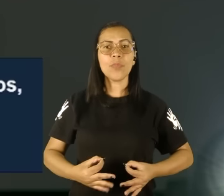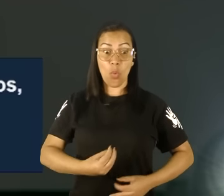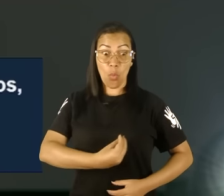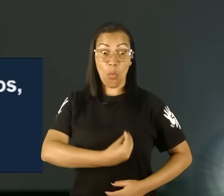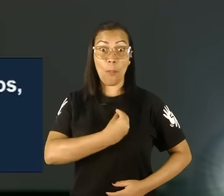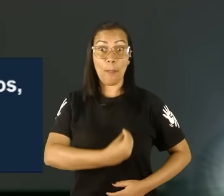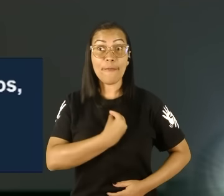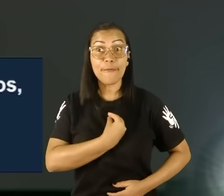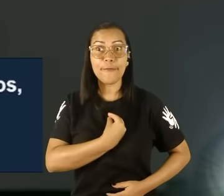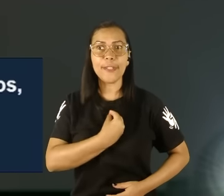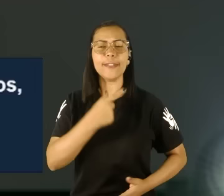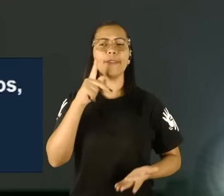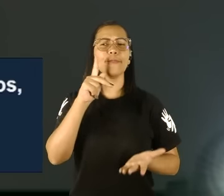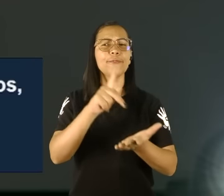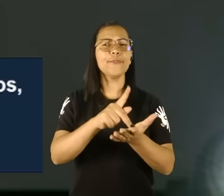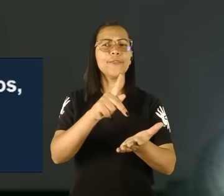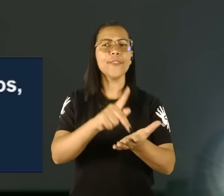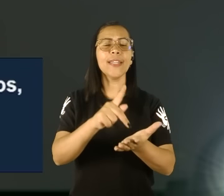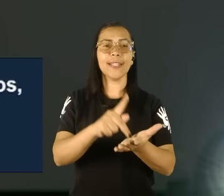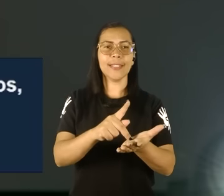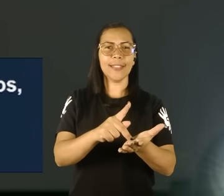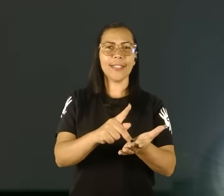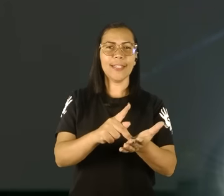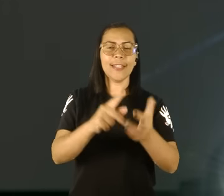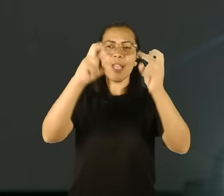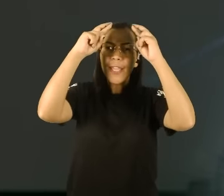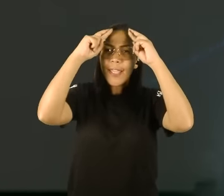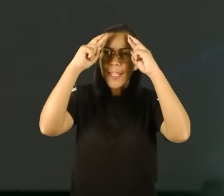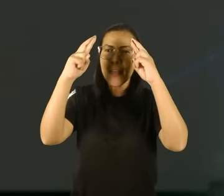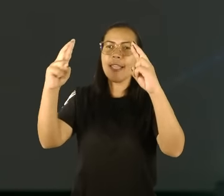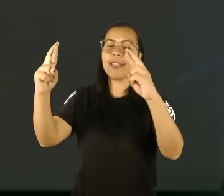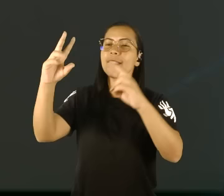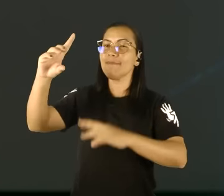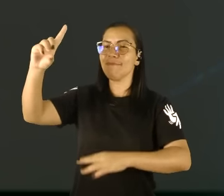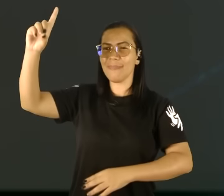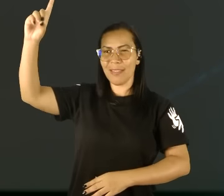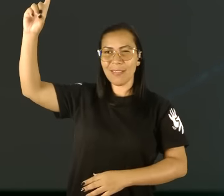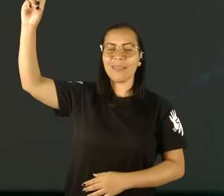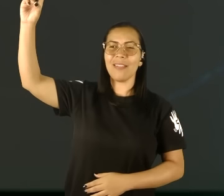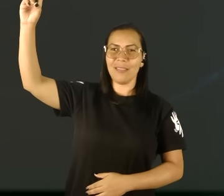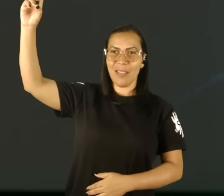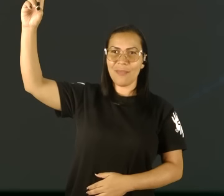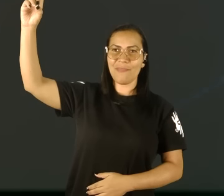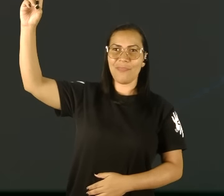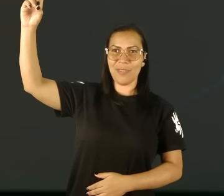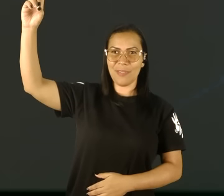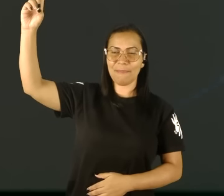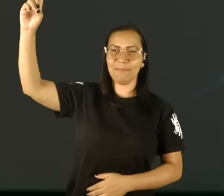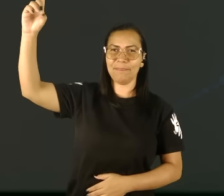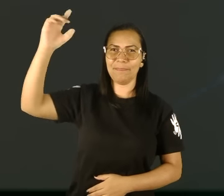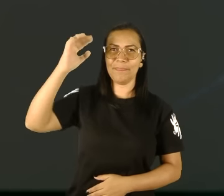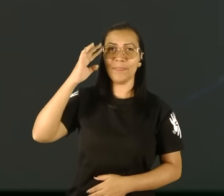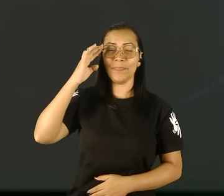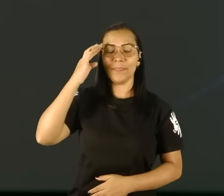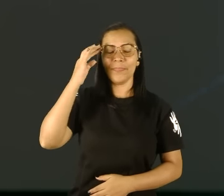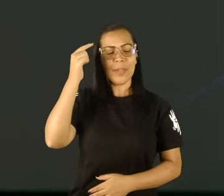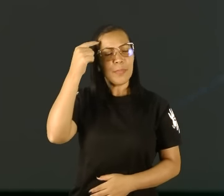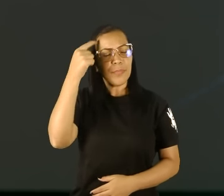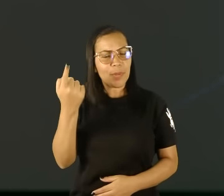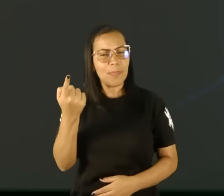Jacó que está tudo bem. A pergunta é: por que andar um